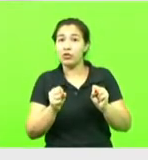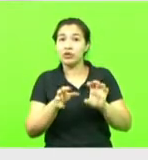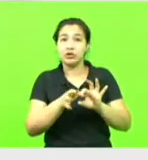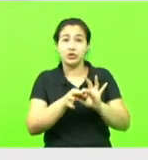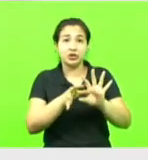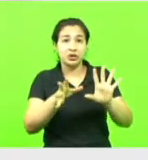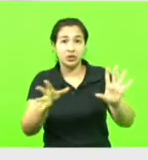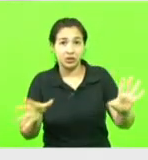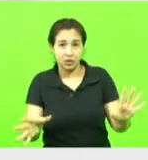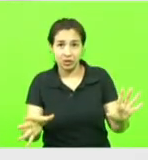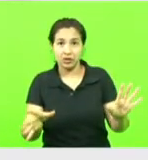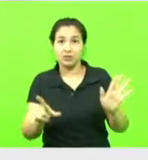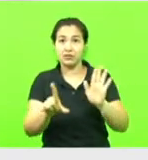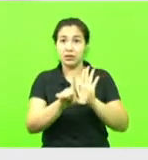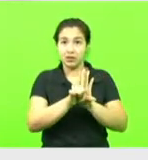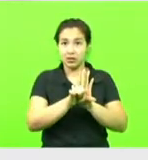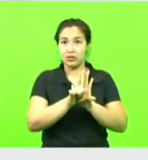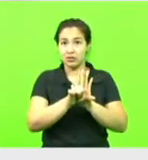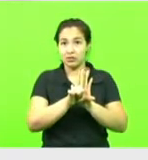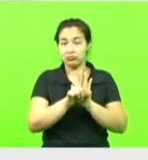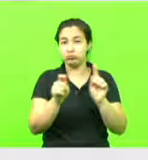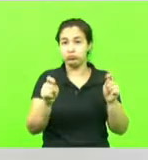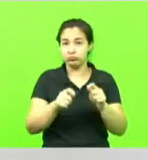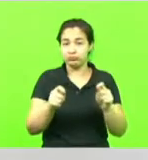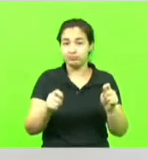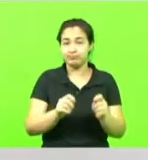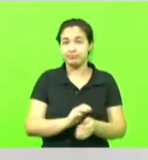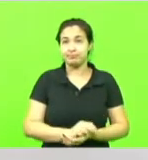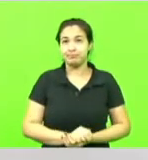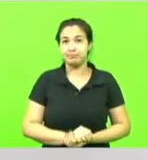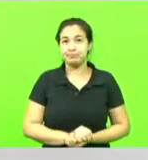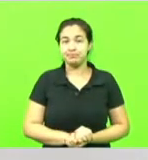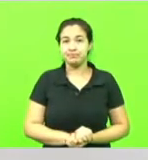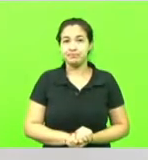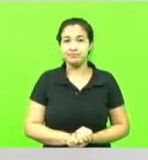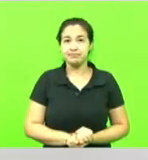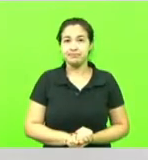tal prática na legislação brasileira. Pode tirar.